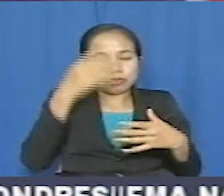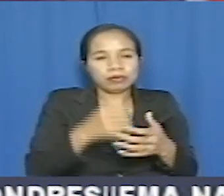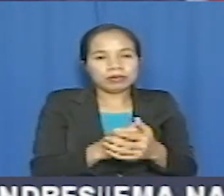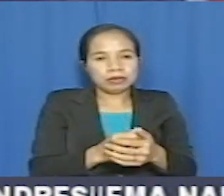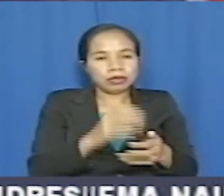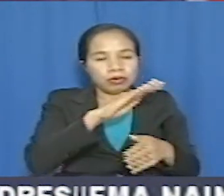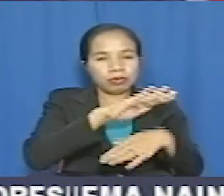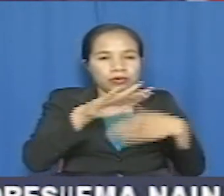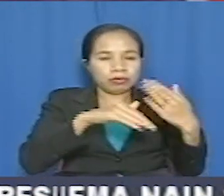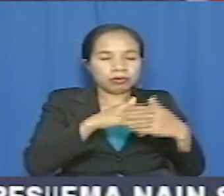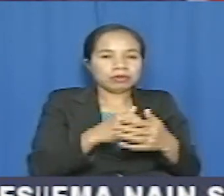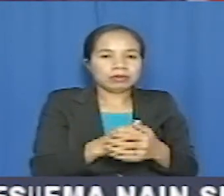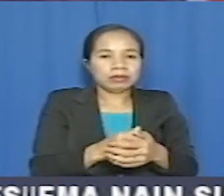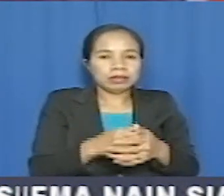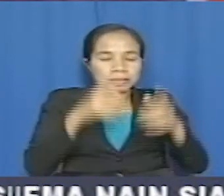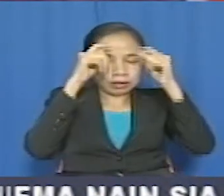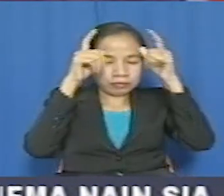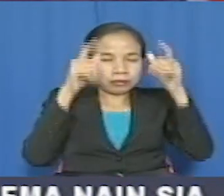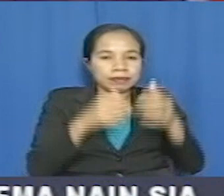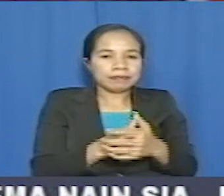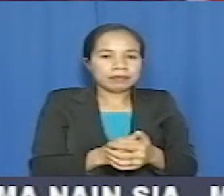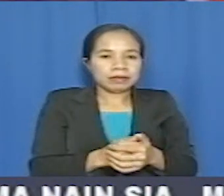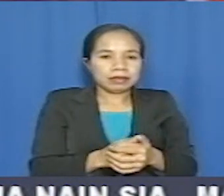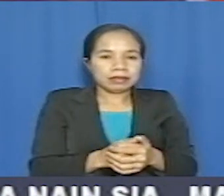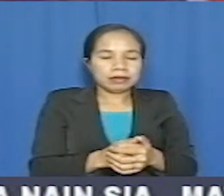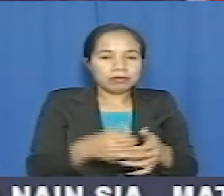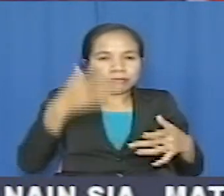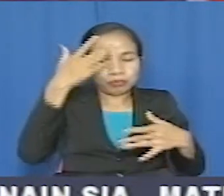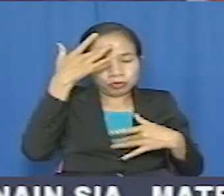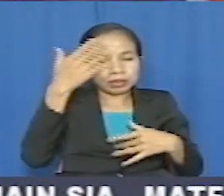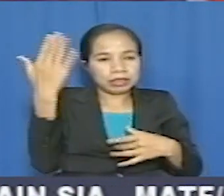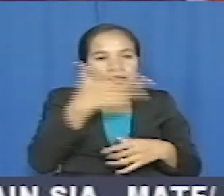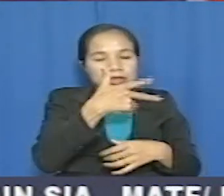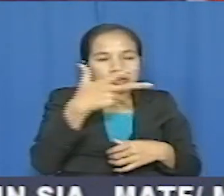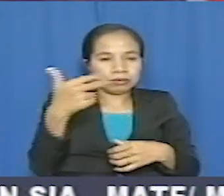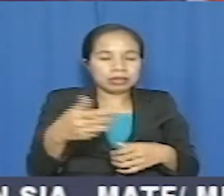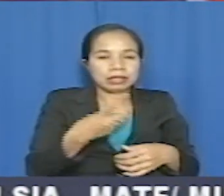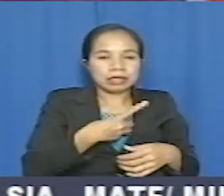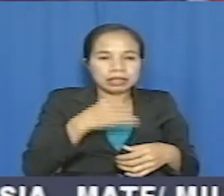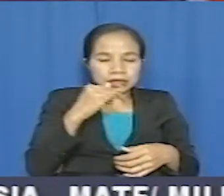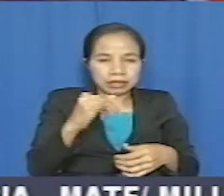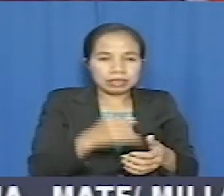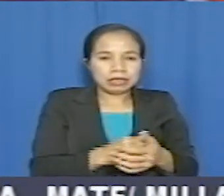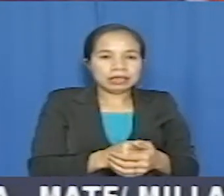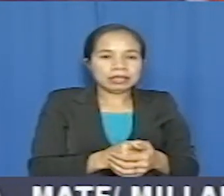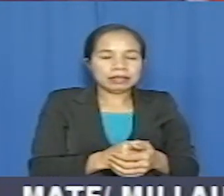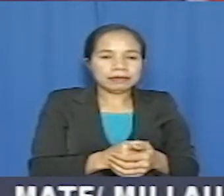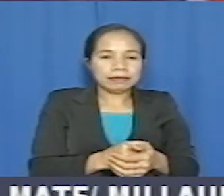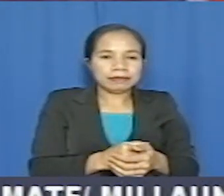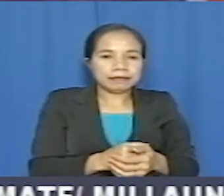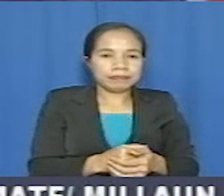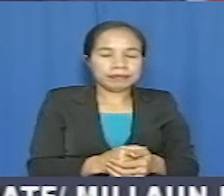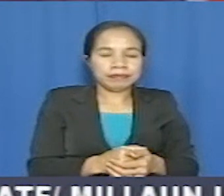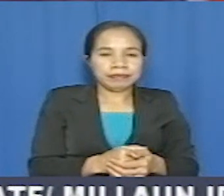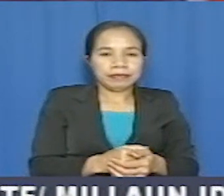E Timor lá. E pronto, a minha área caso, e depois casos em Indonésia, né? E a Dili, e caso para limbar ali.